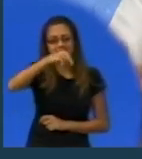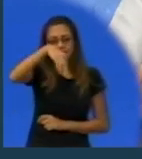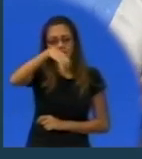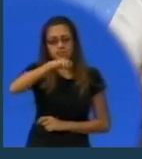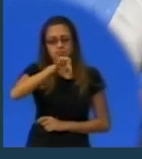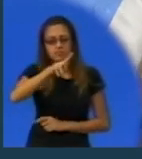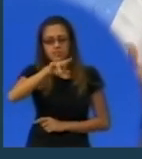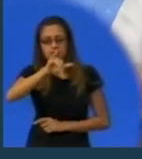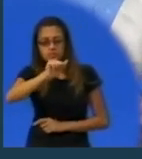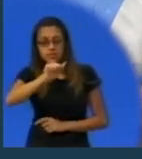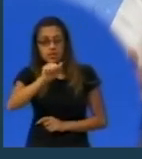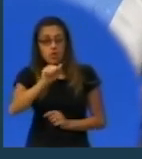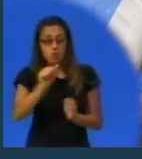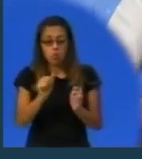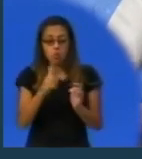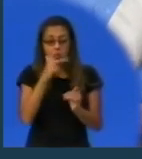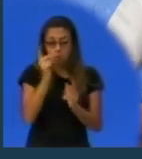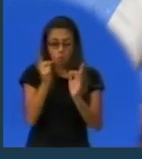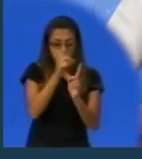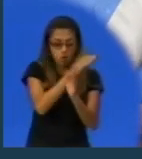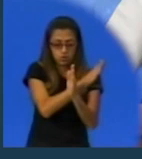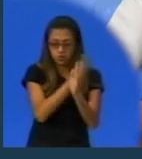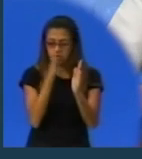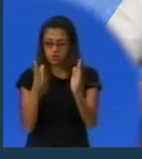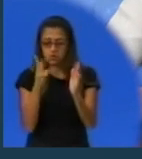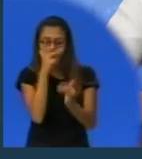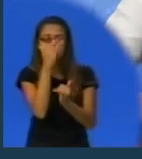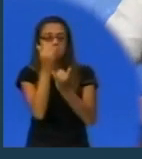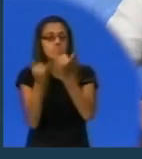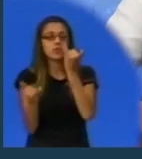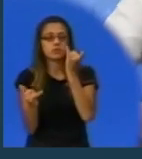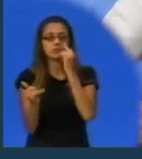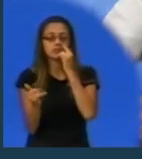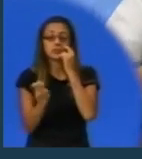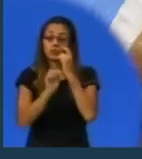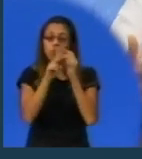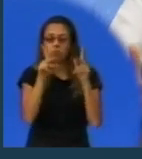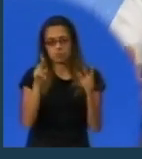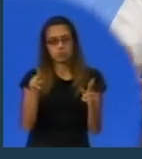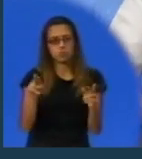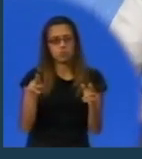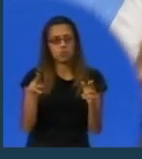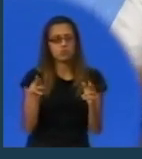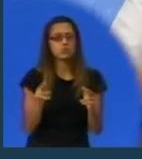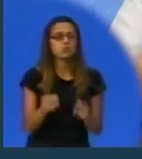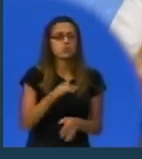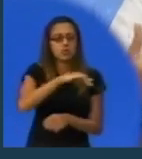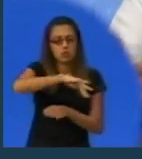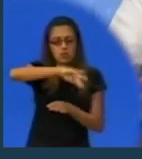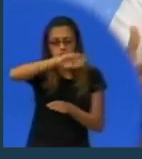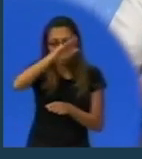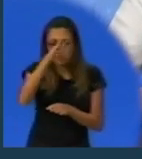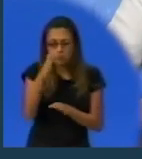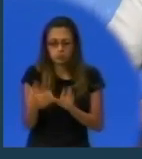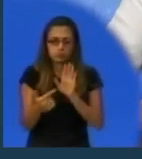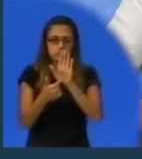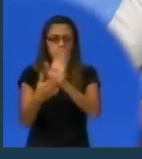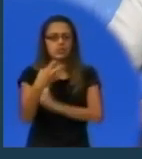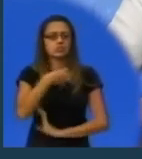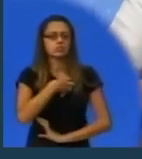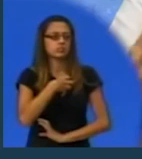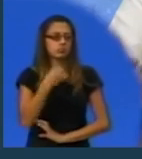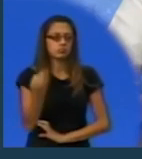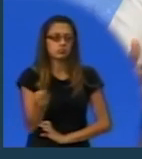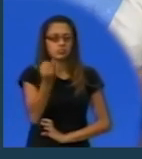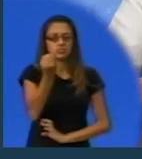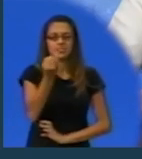lados, eles devem ser muito semelhantes ou até mesmo idênticos. E aí essa curva, ela vai apresentar um formato característico de